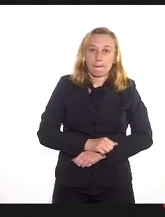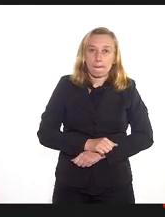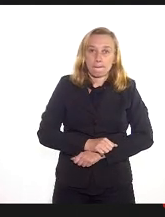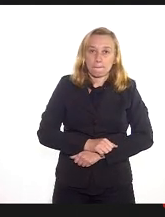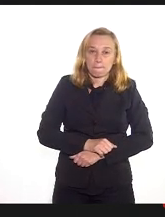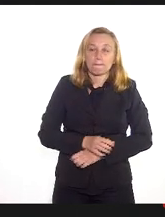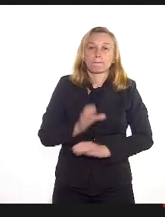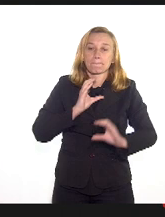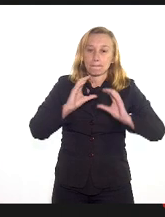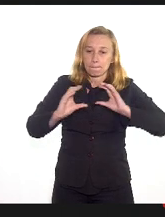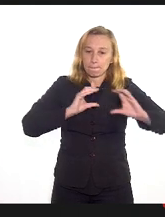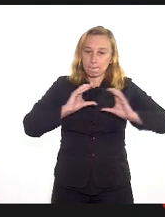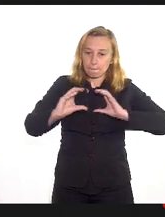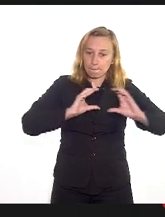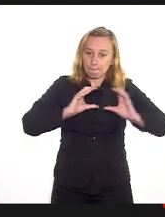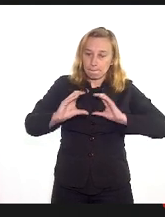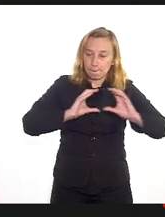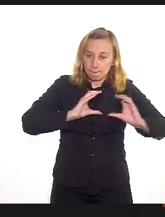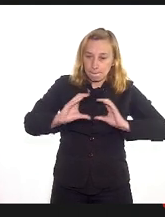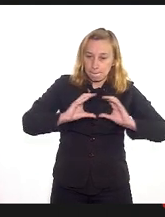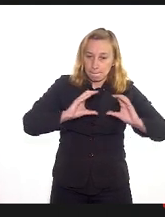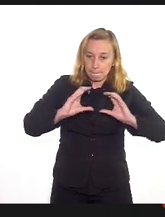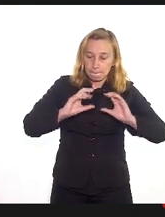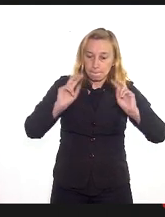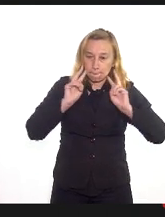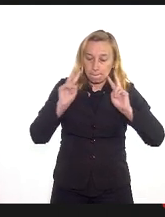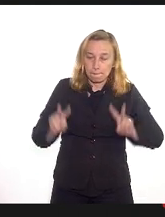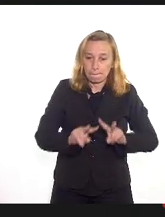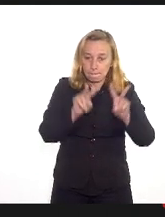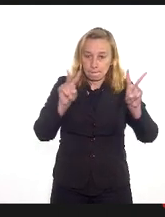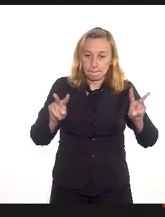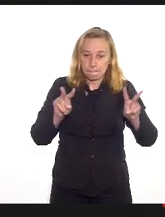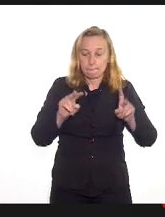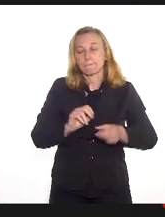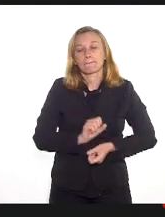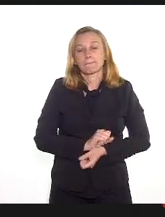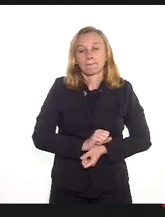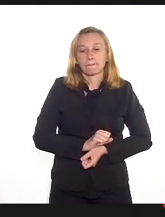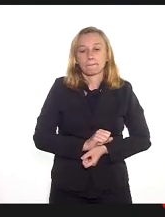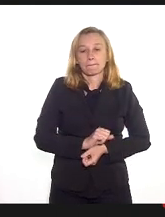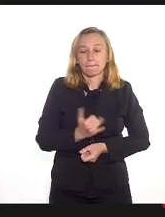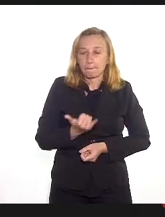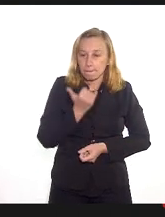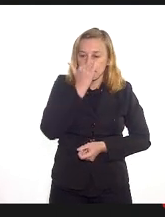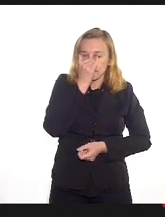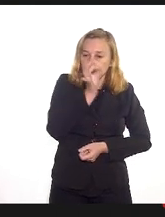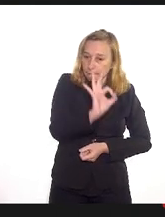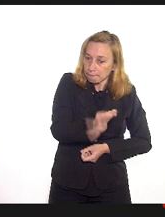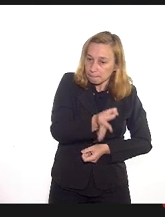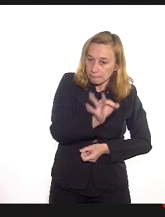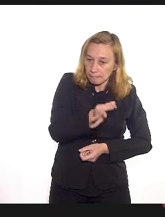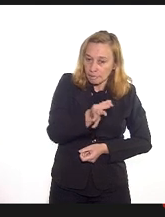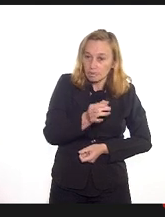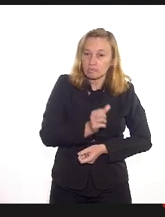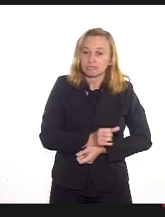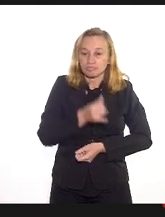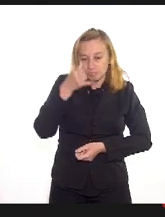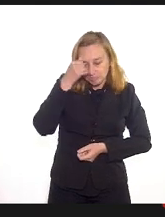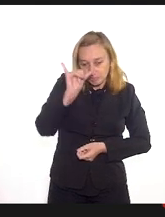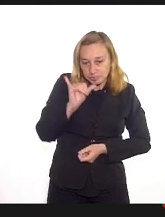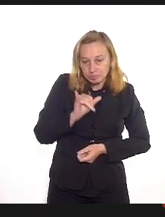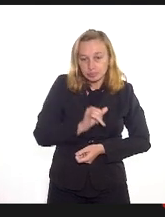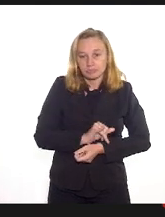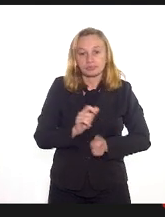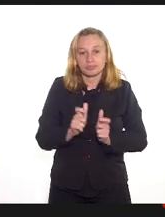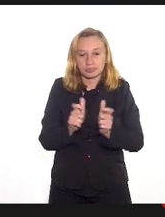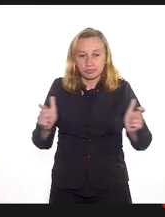e essa comunicação, interação, essa visibilidade, esse acidente certamente teria sido evitado. Então, esse é